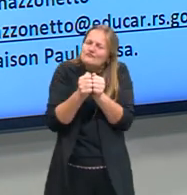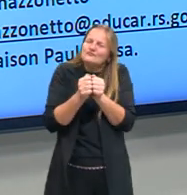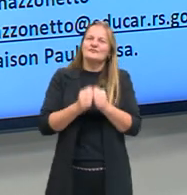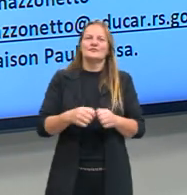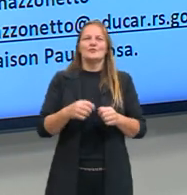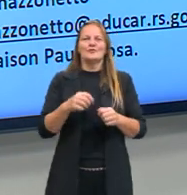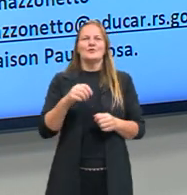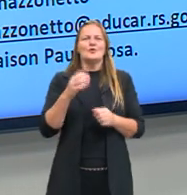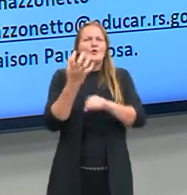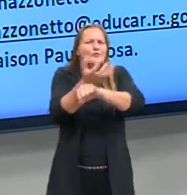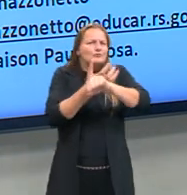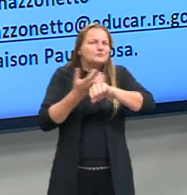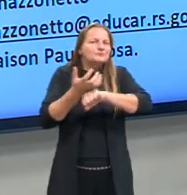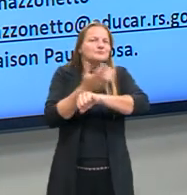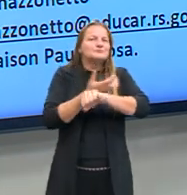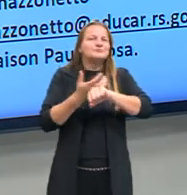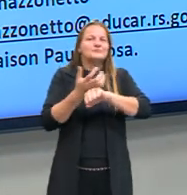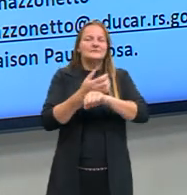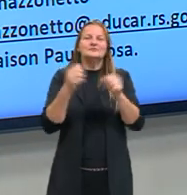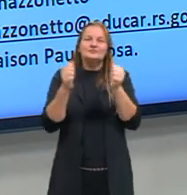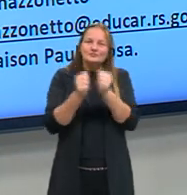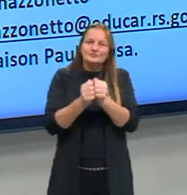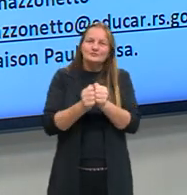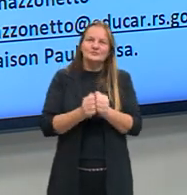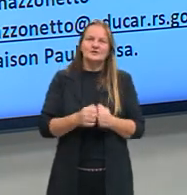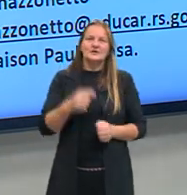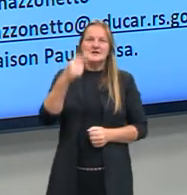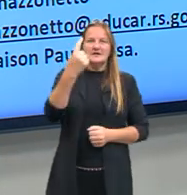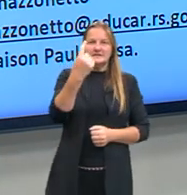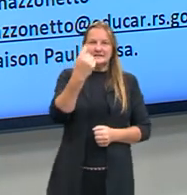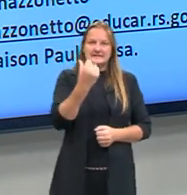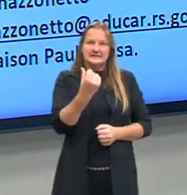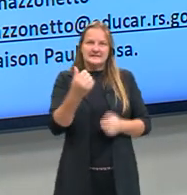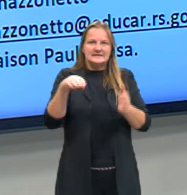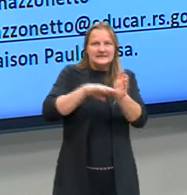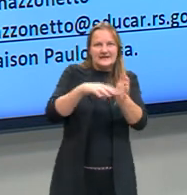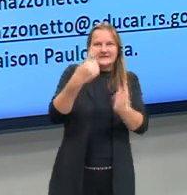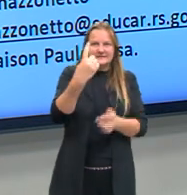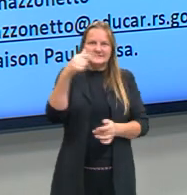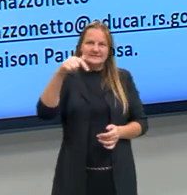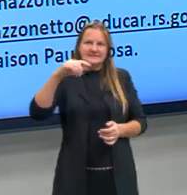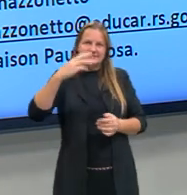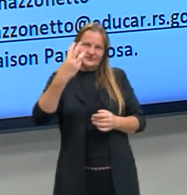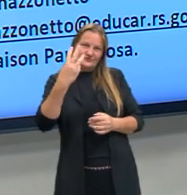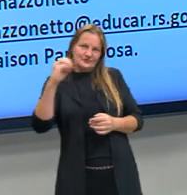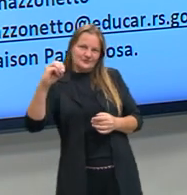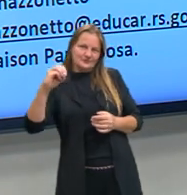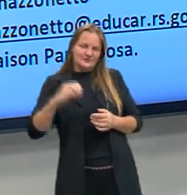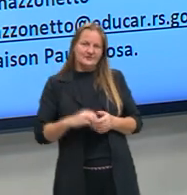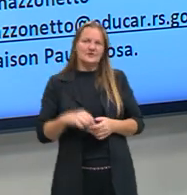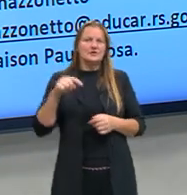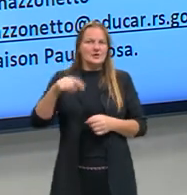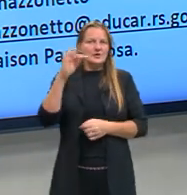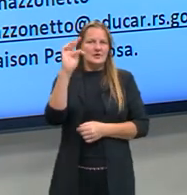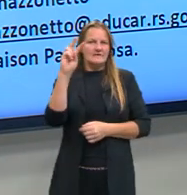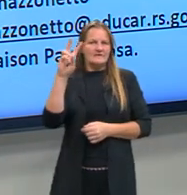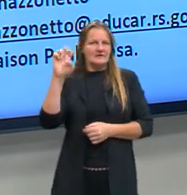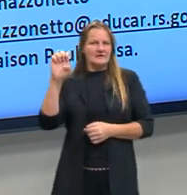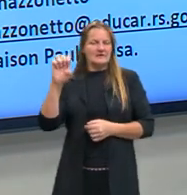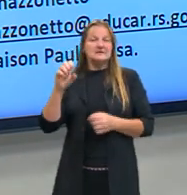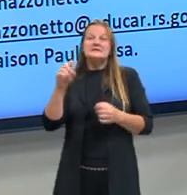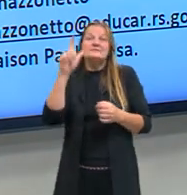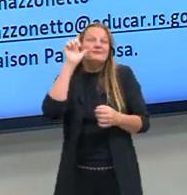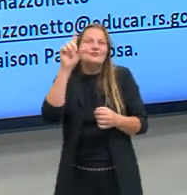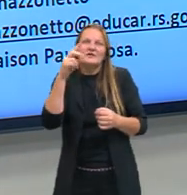aulas de todos os componentes curriculares das 16 às 17 30 aqui na grade da TV caso